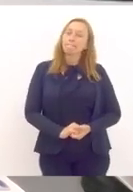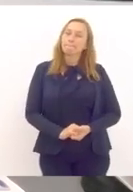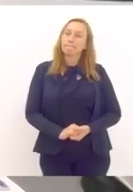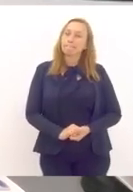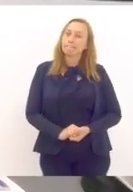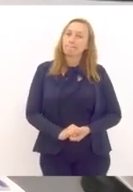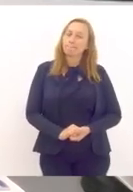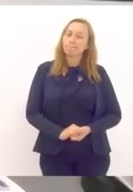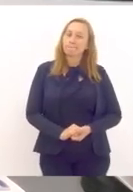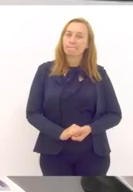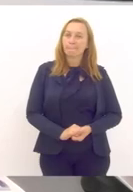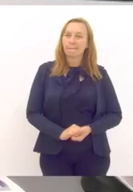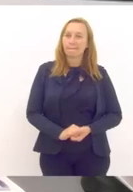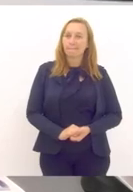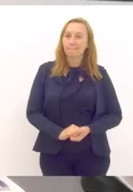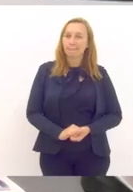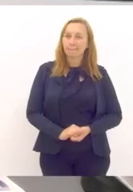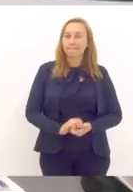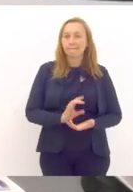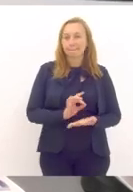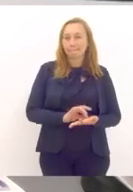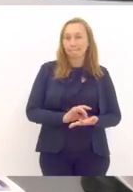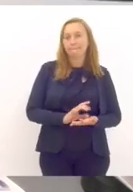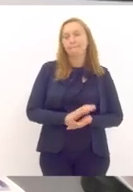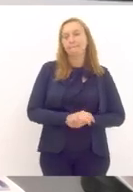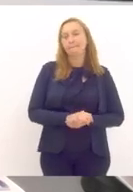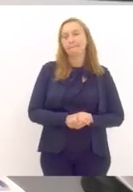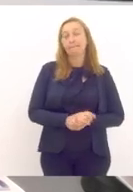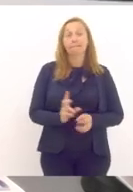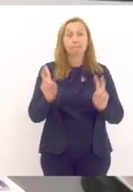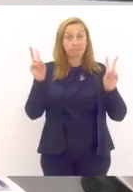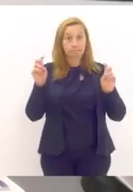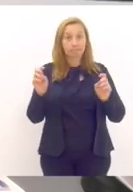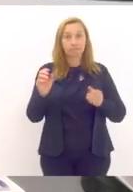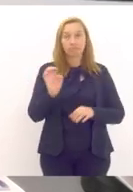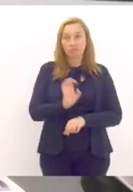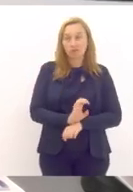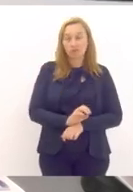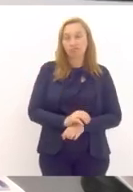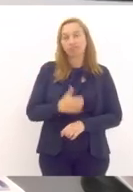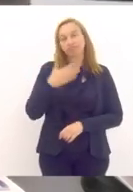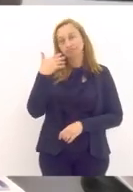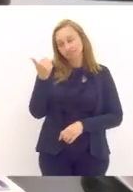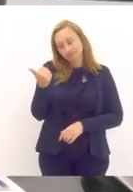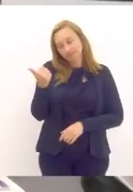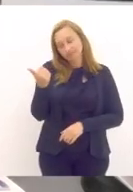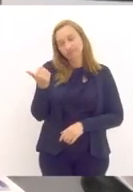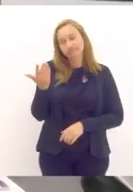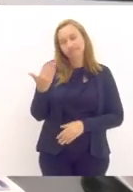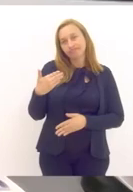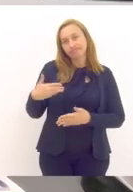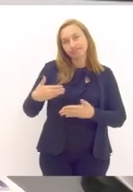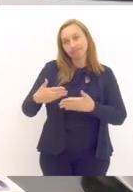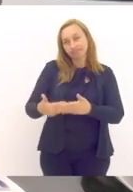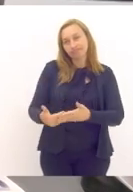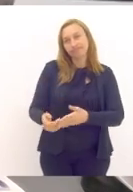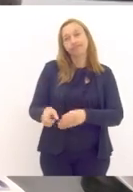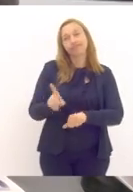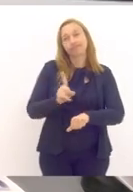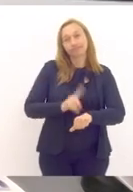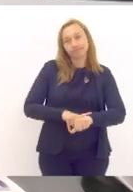Na realidade, a situação do Estado ela vem melhorando ao longo do tempo. Né? Vou